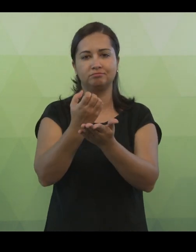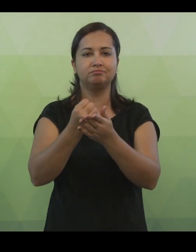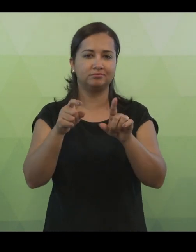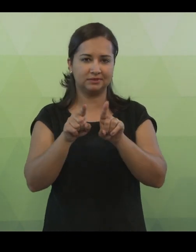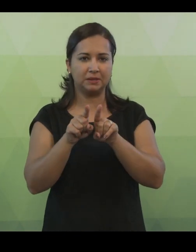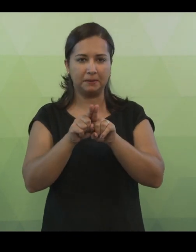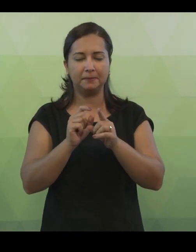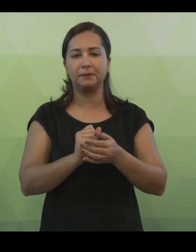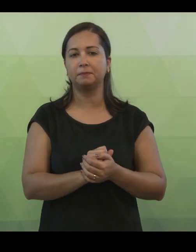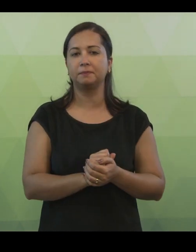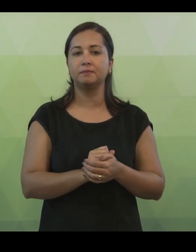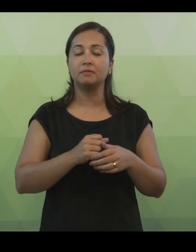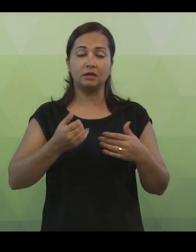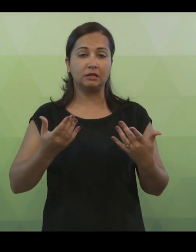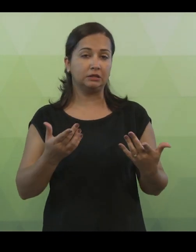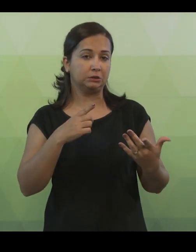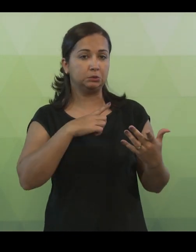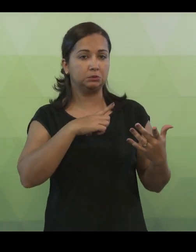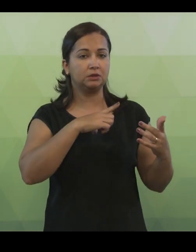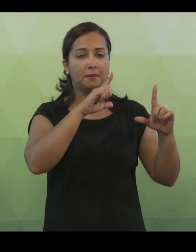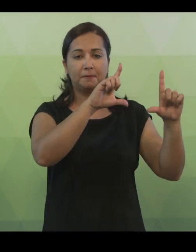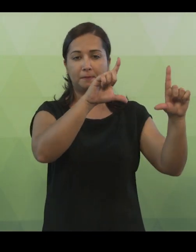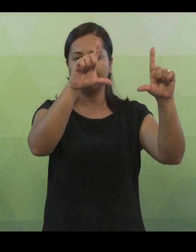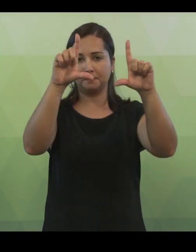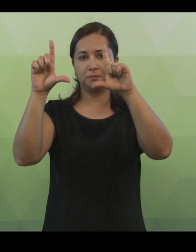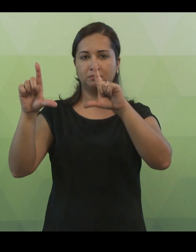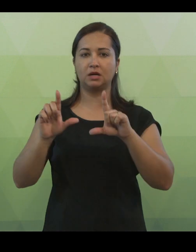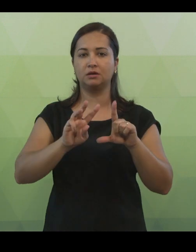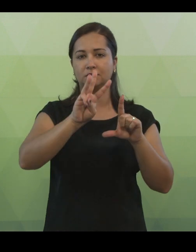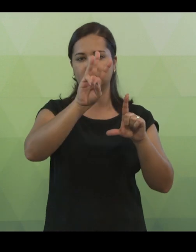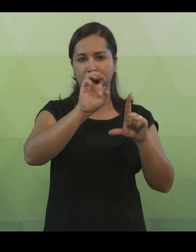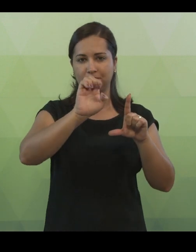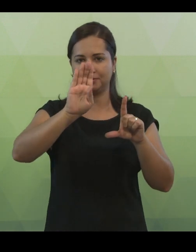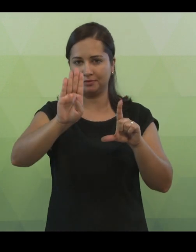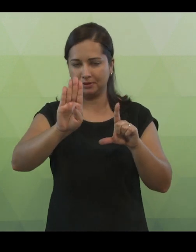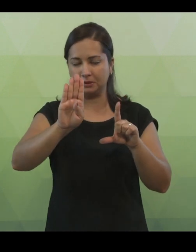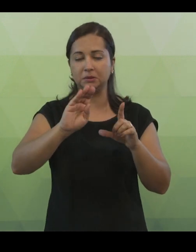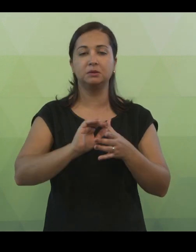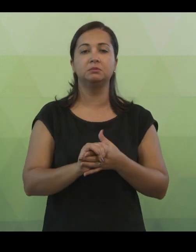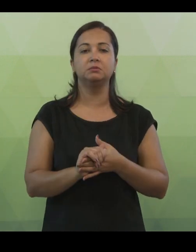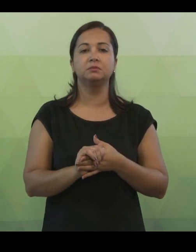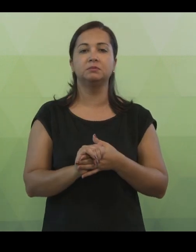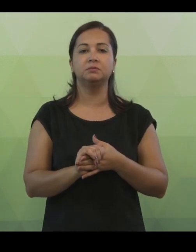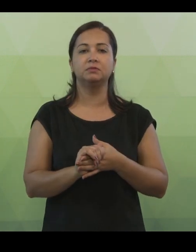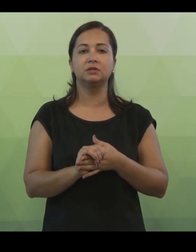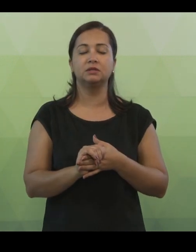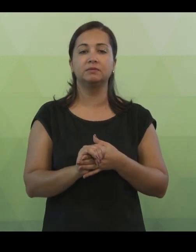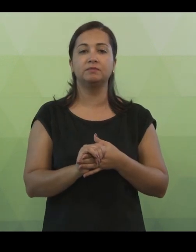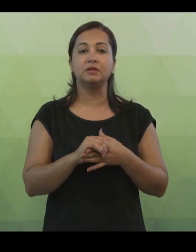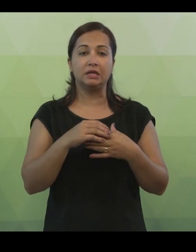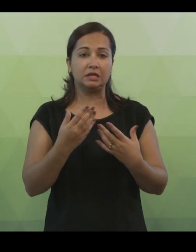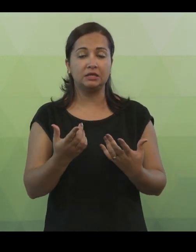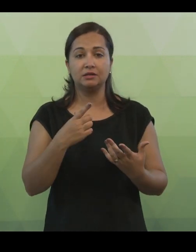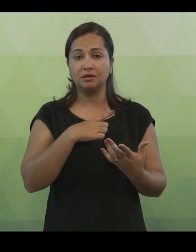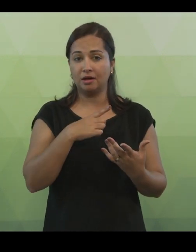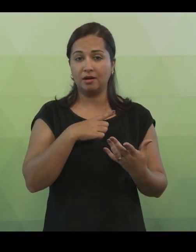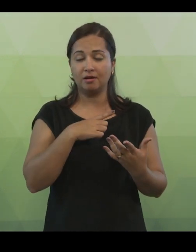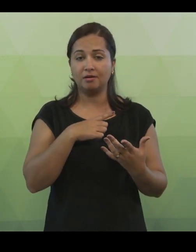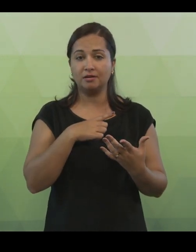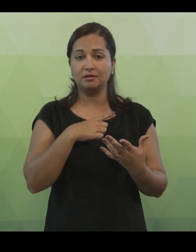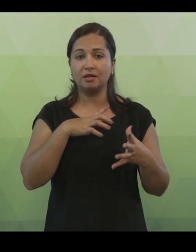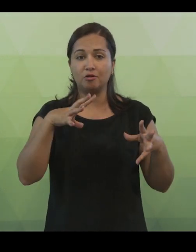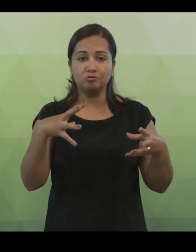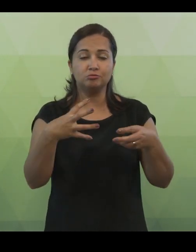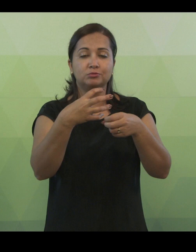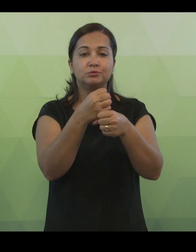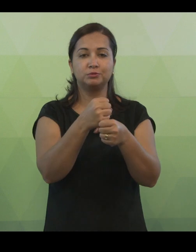em formato de páginas, né, páginas web, né, ou páginas da internet, tá certo? E o conjunto dessas páginas é o que chamamos de site,